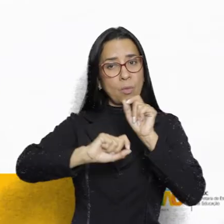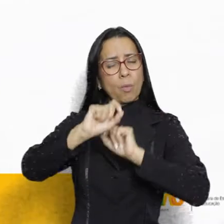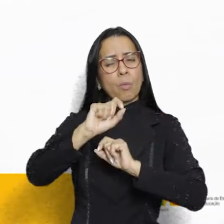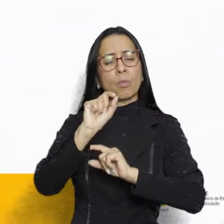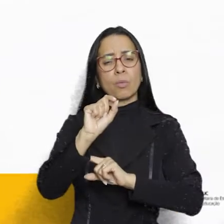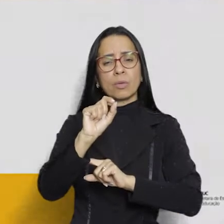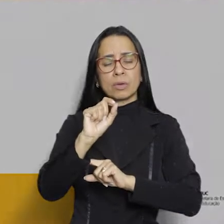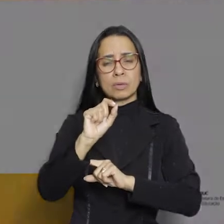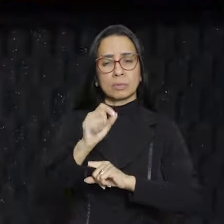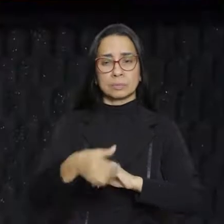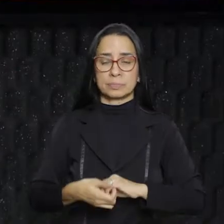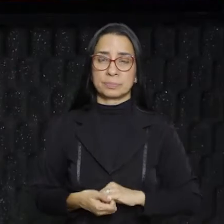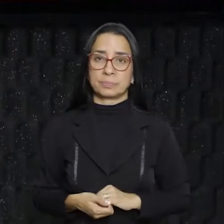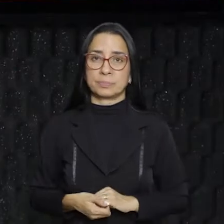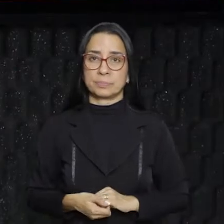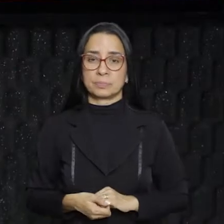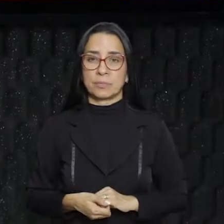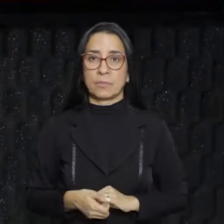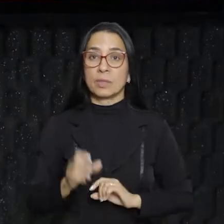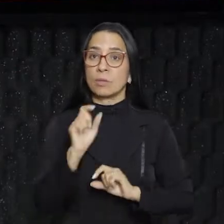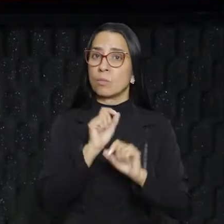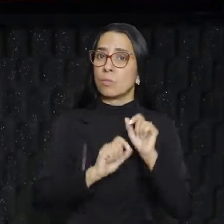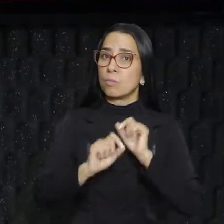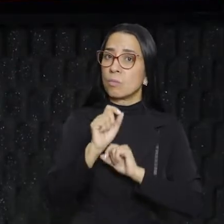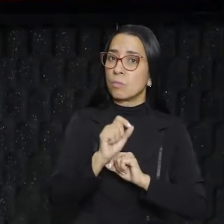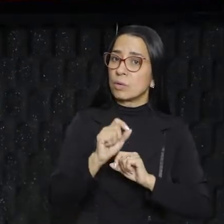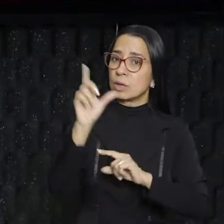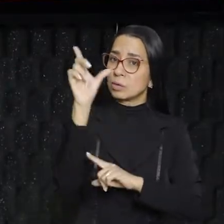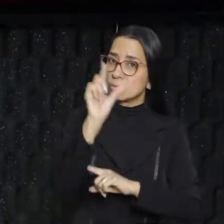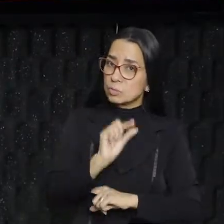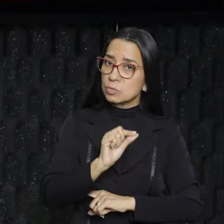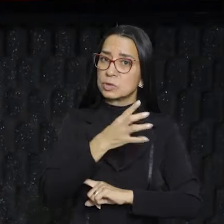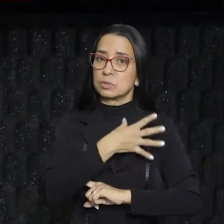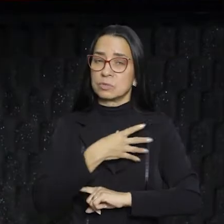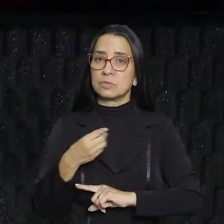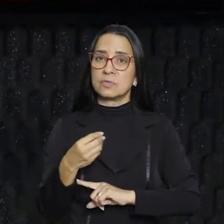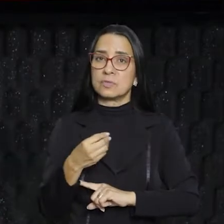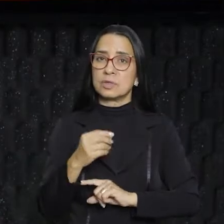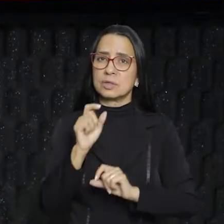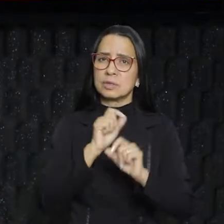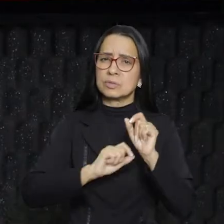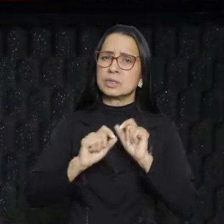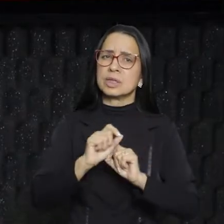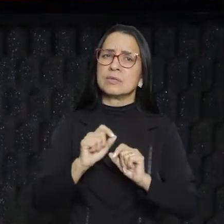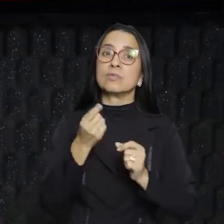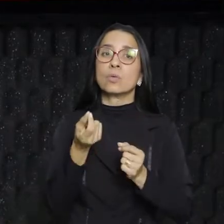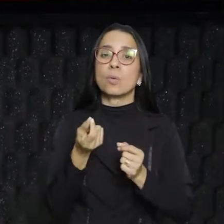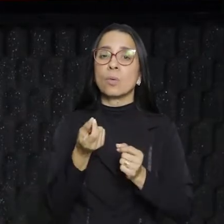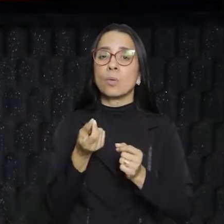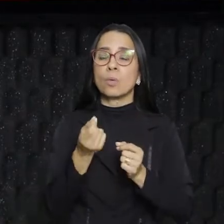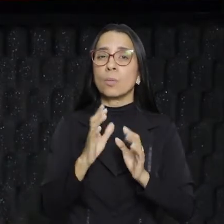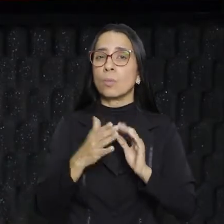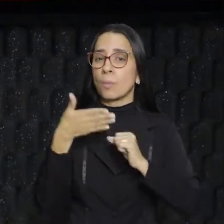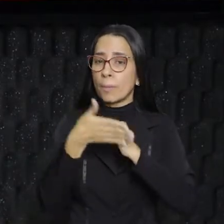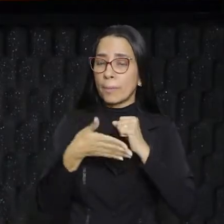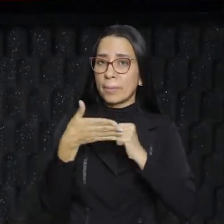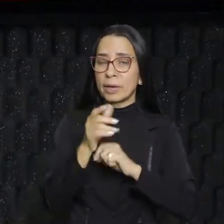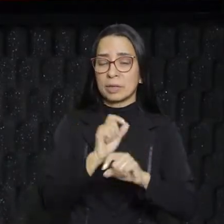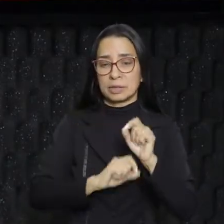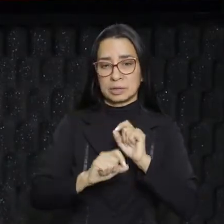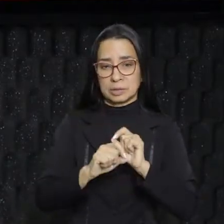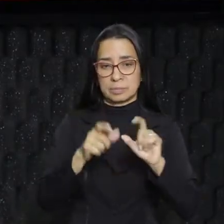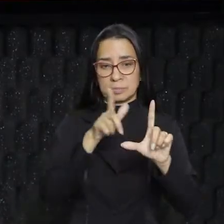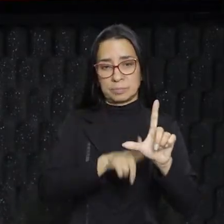quê, Marcos? O que a queda do número de nascimentos na Europa deu por consequência? Letra A, estabilização da